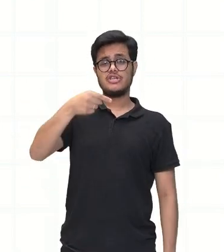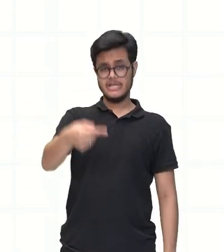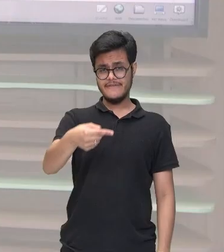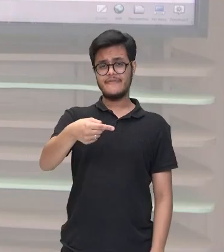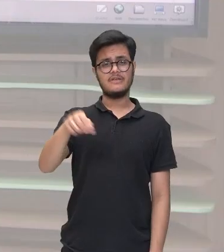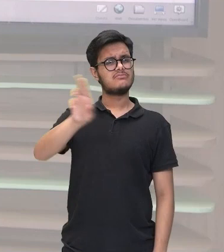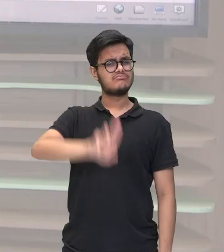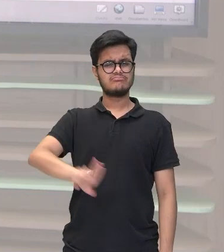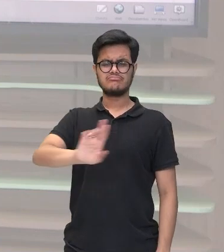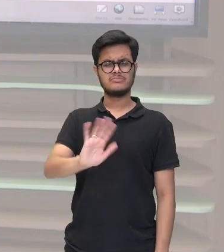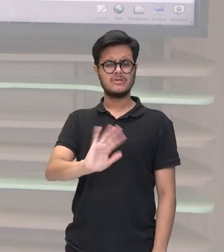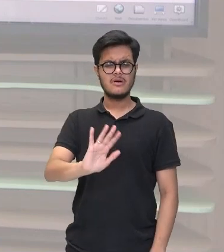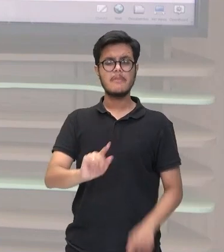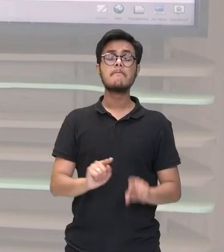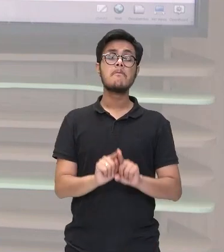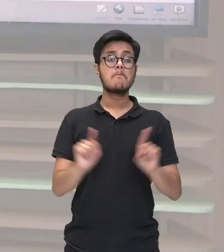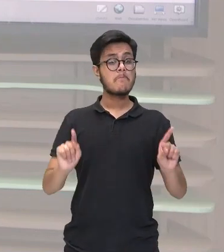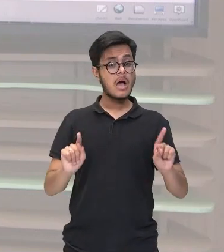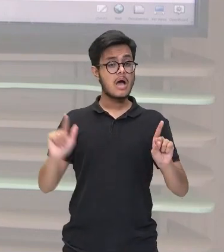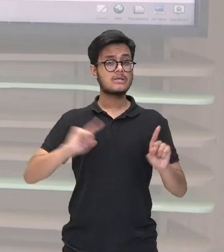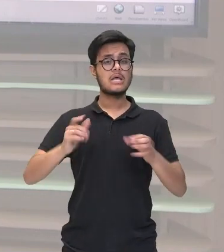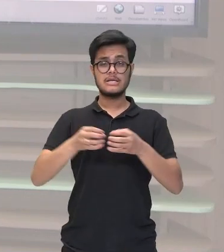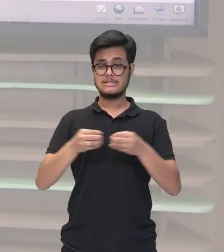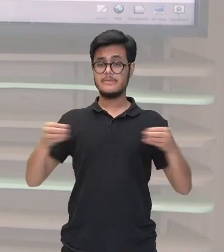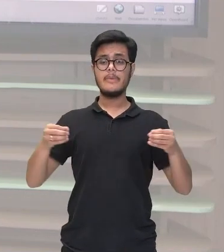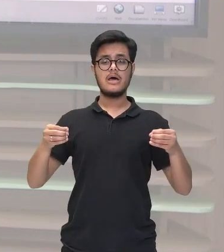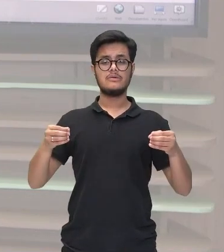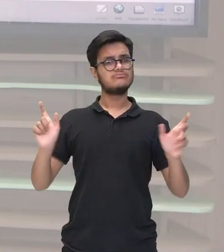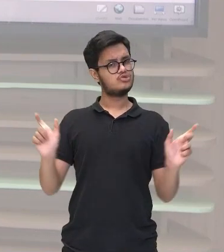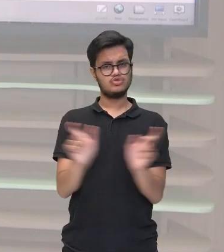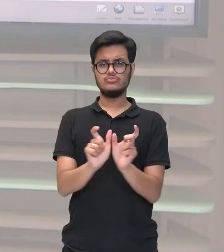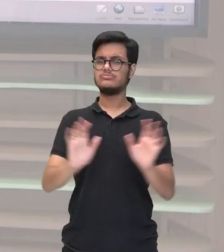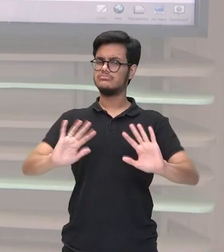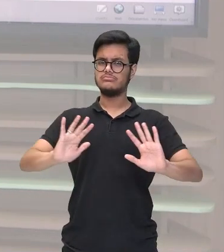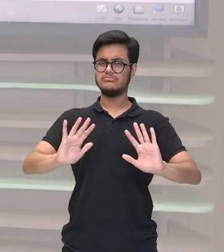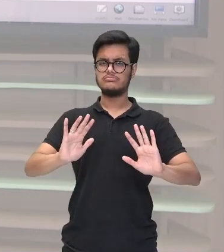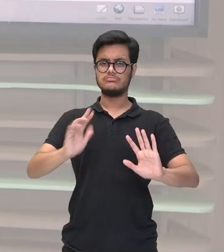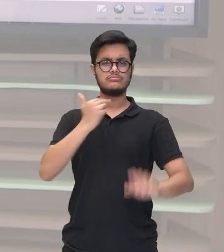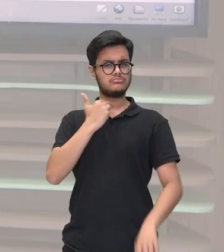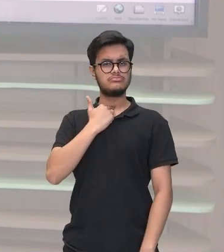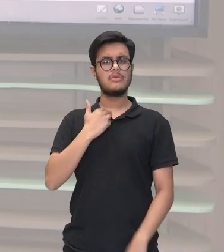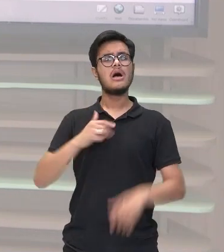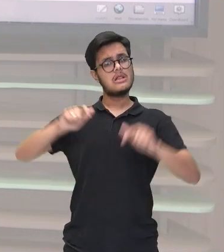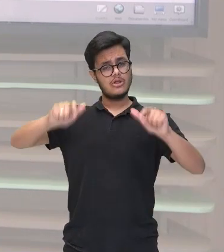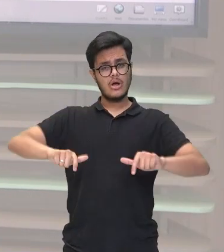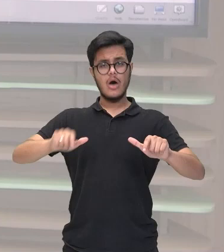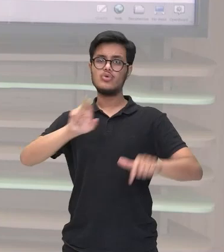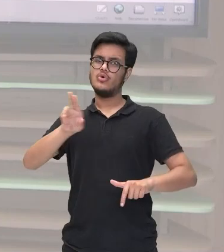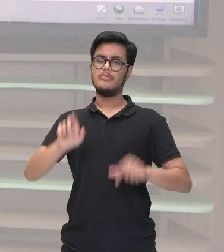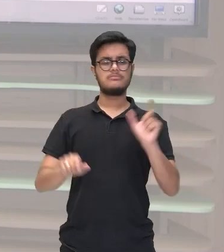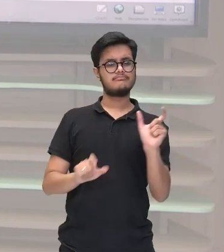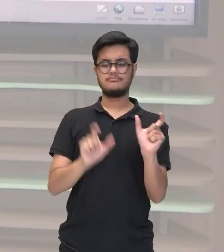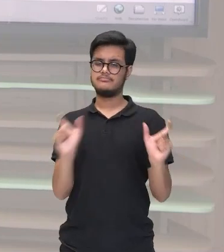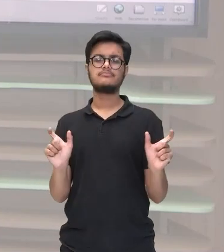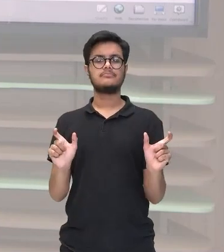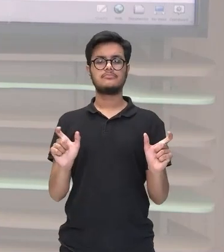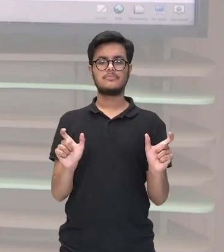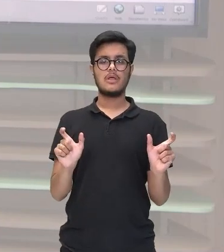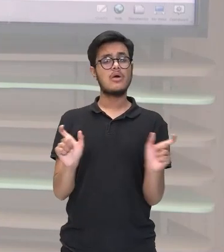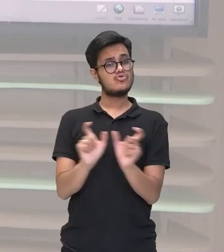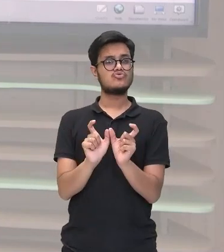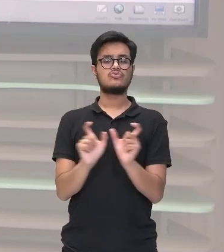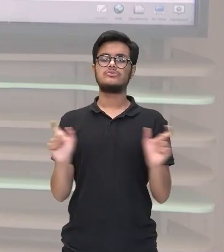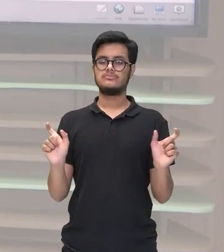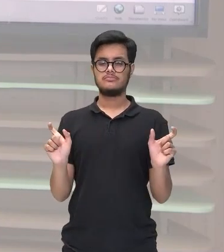o hífen, porém, eles vão estar separados, não vão estar juntos, tá? Lugares sempre ou vai estar separado ou